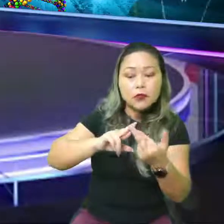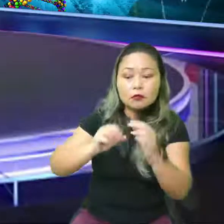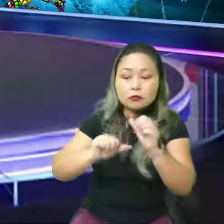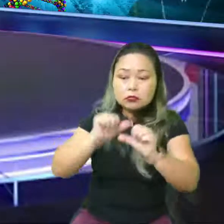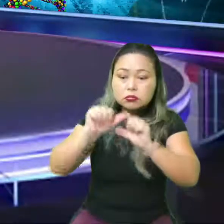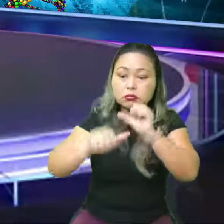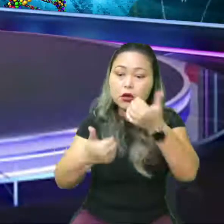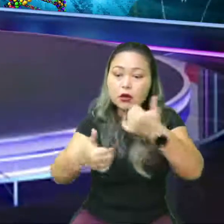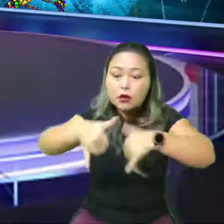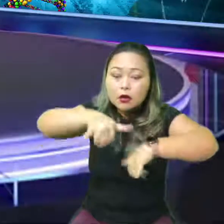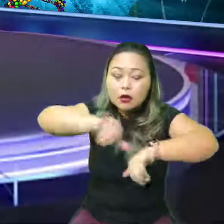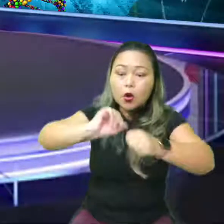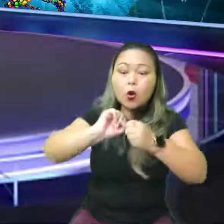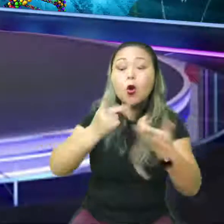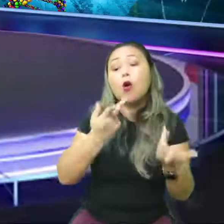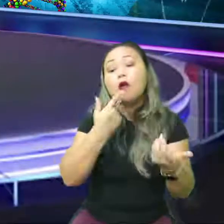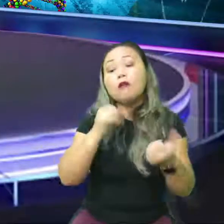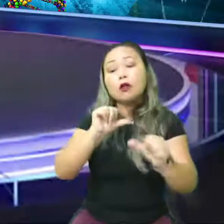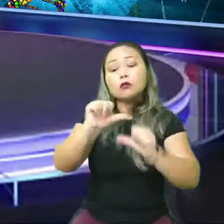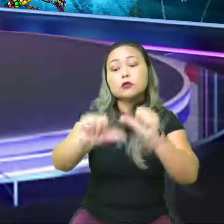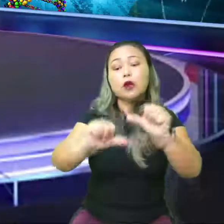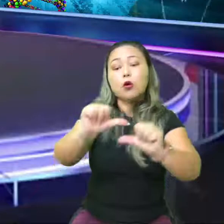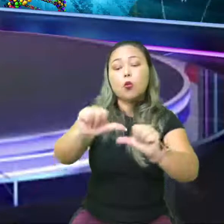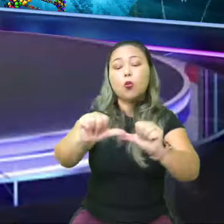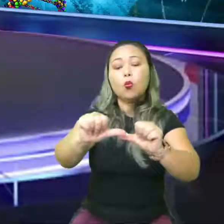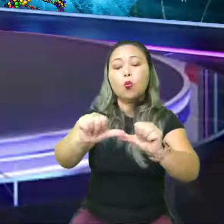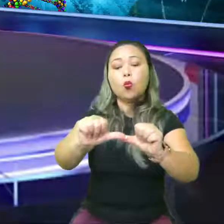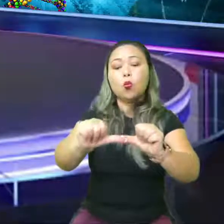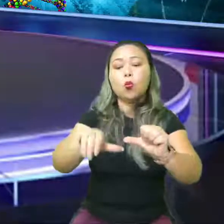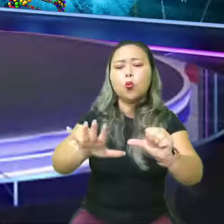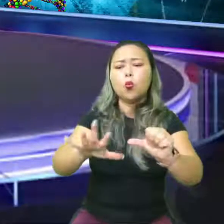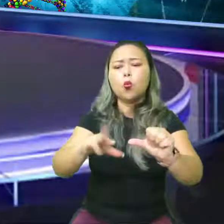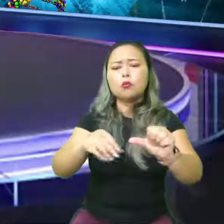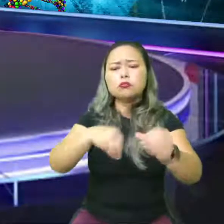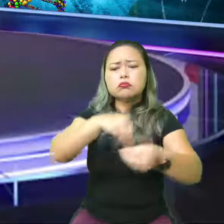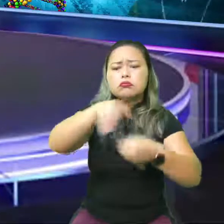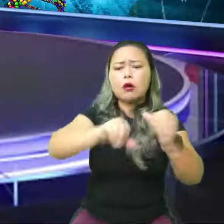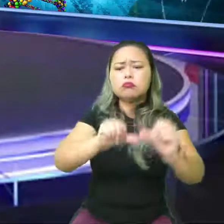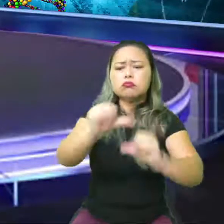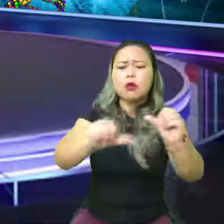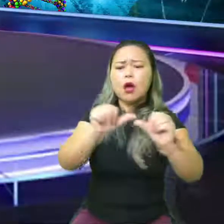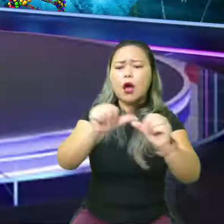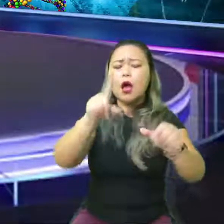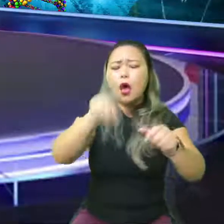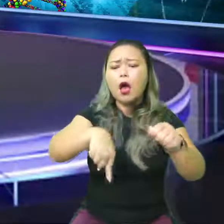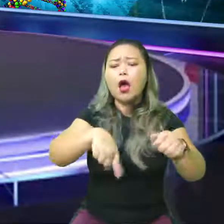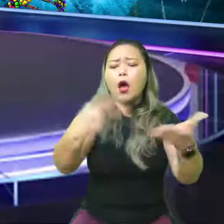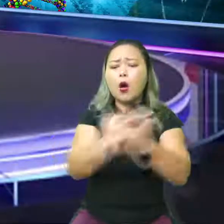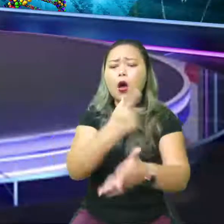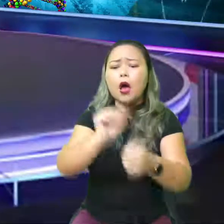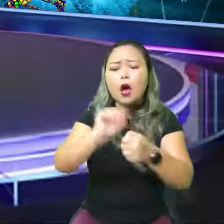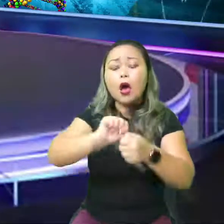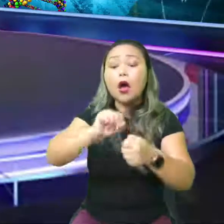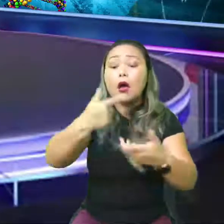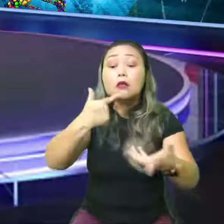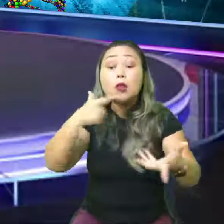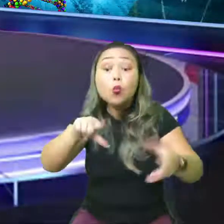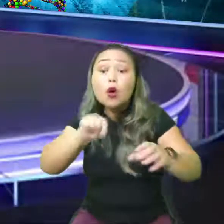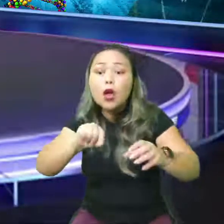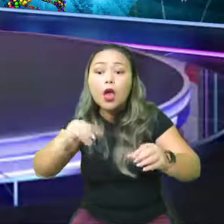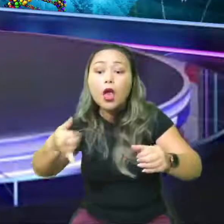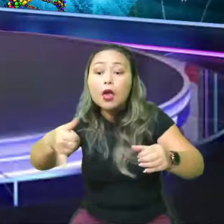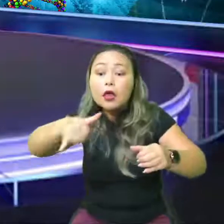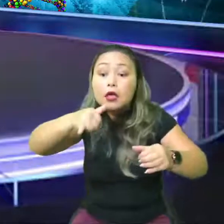de transformações, né, de alguma reação acontecendo, obviamente que vem